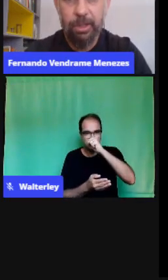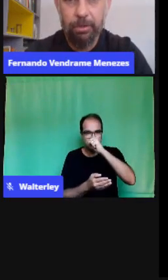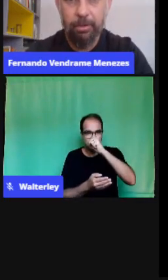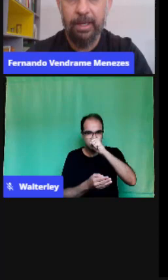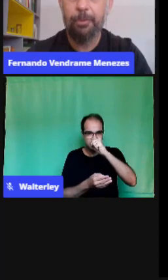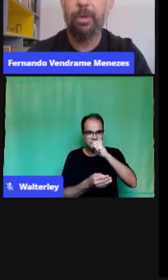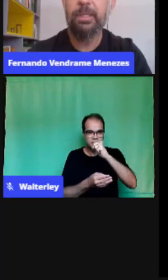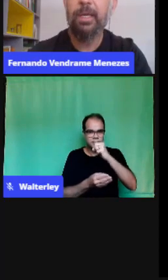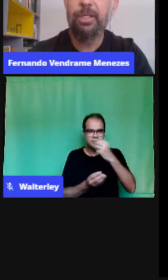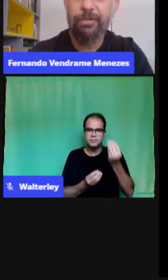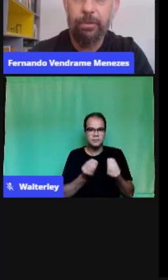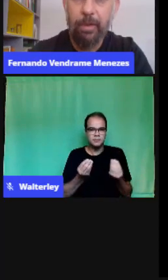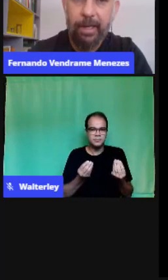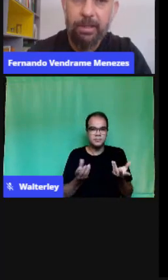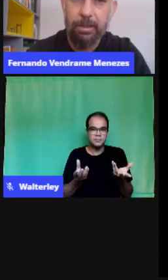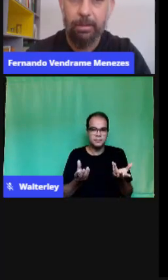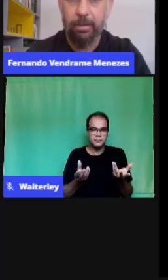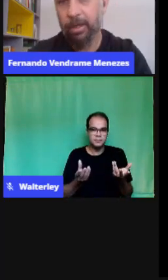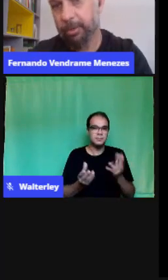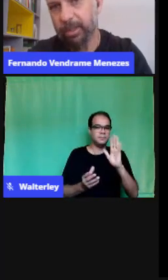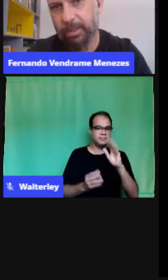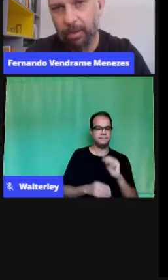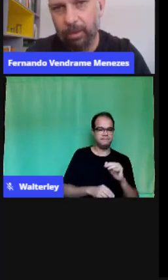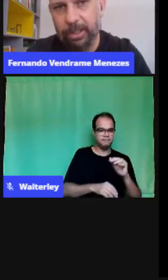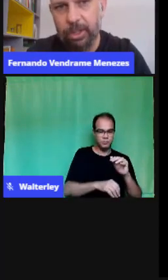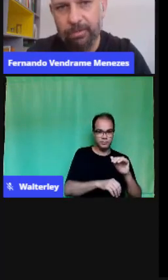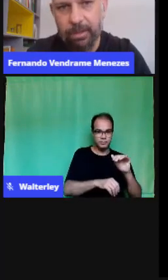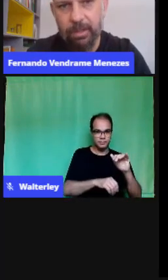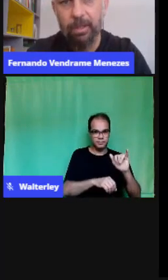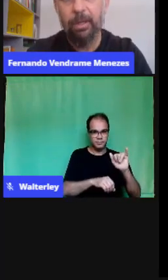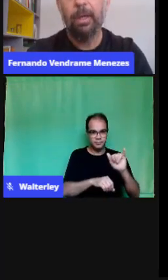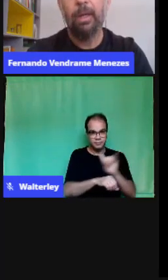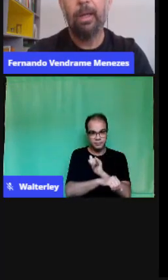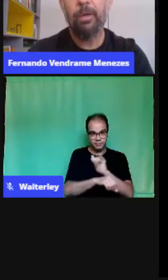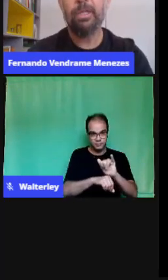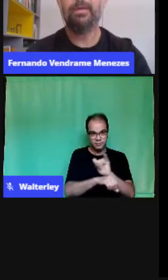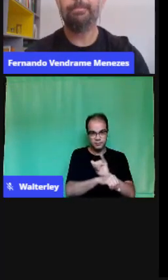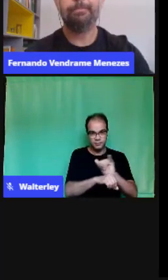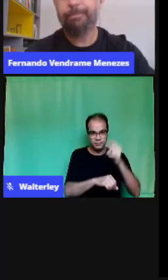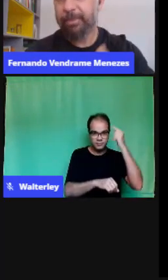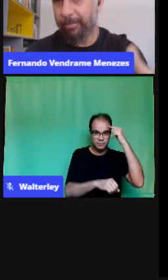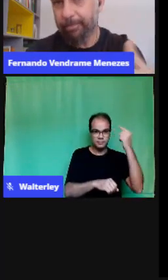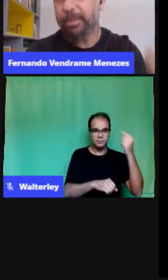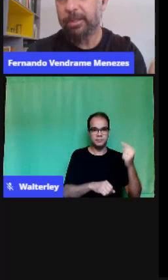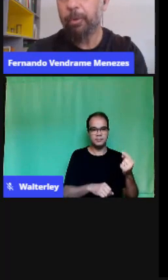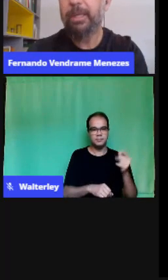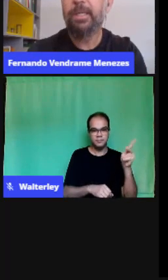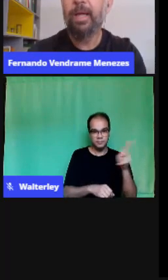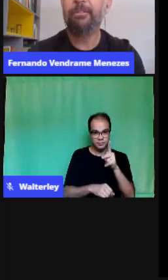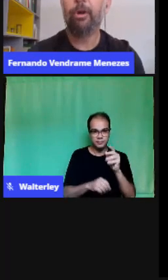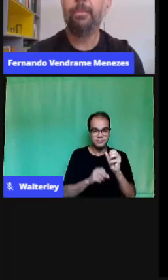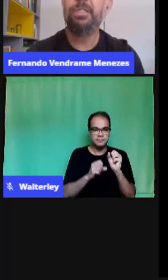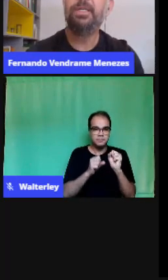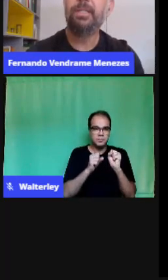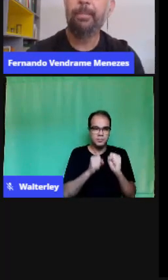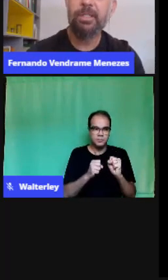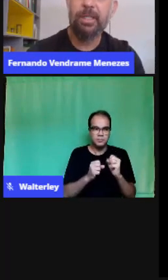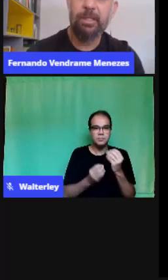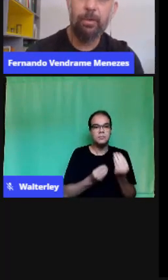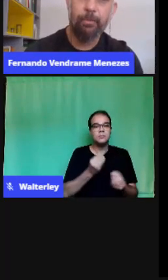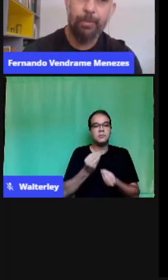né, de registro, elas podem ser individuais, elas podem ser coletivas, e eu também preciso pensar em formas